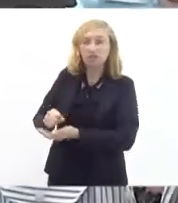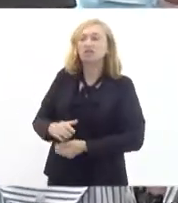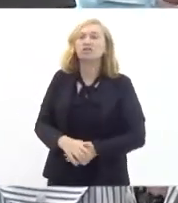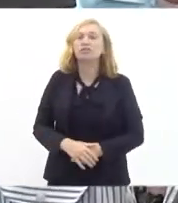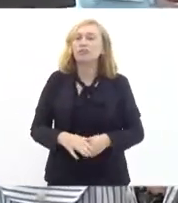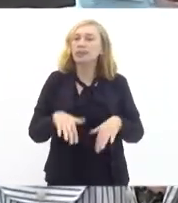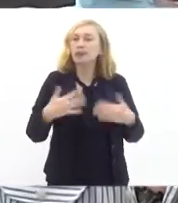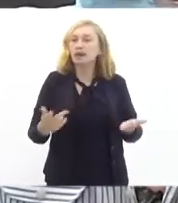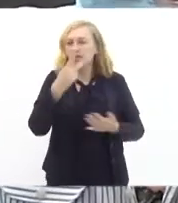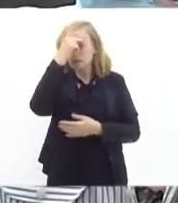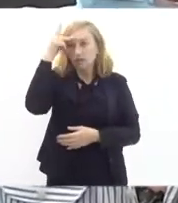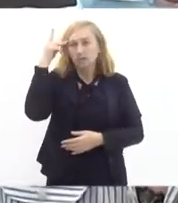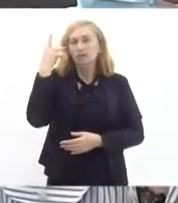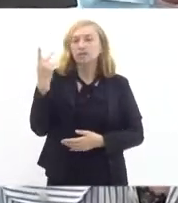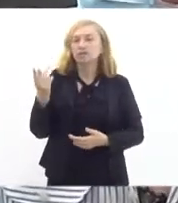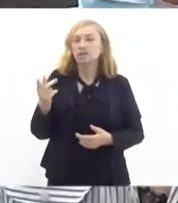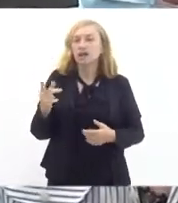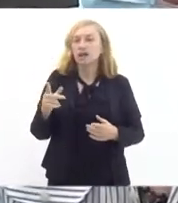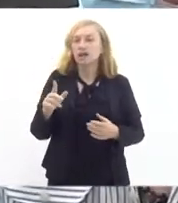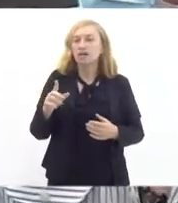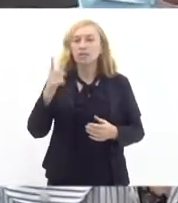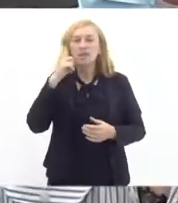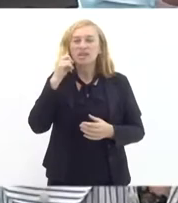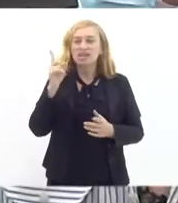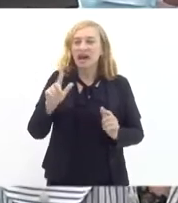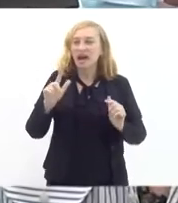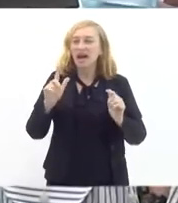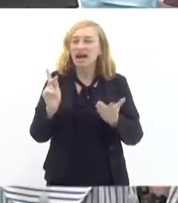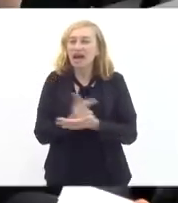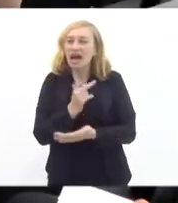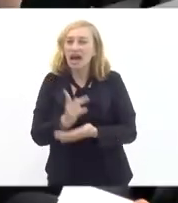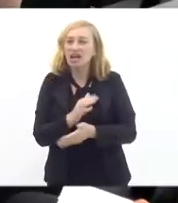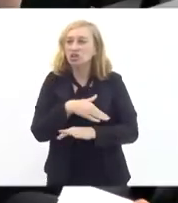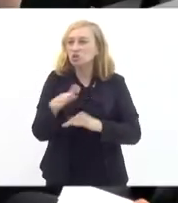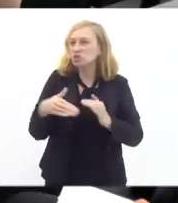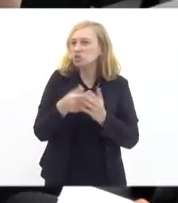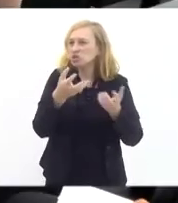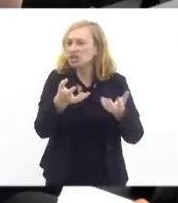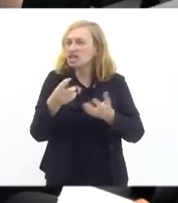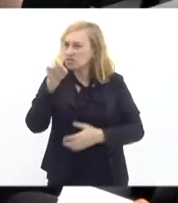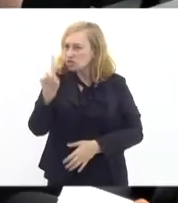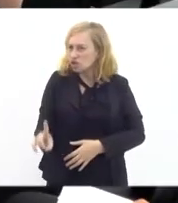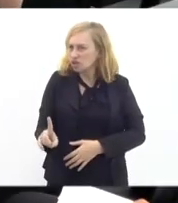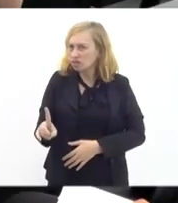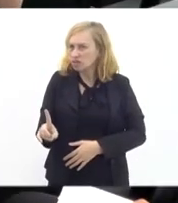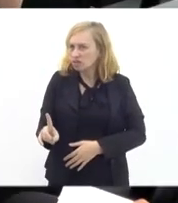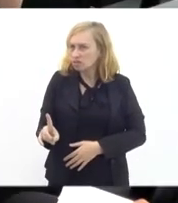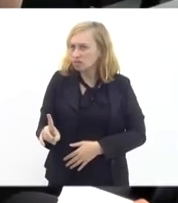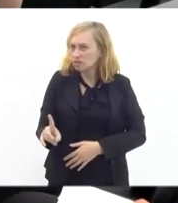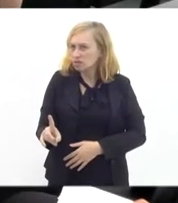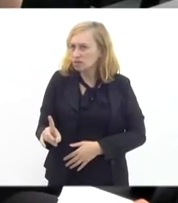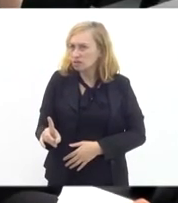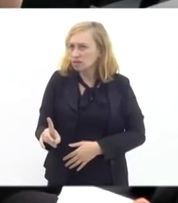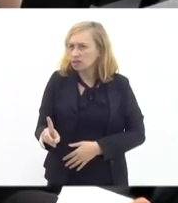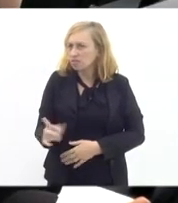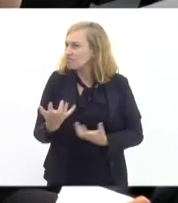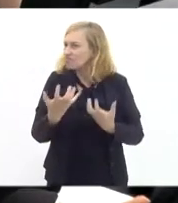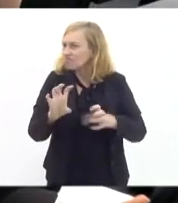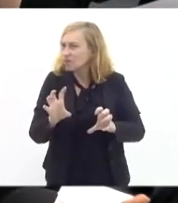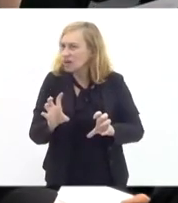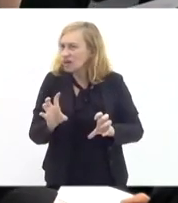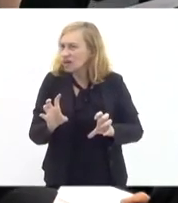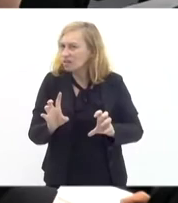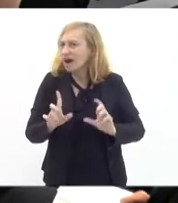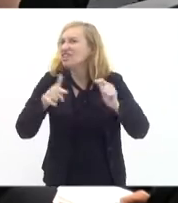Então, as pessoas têm um péssimo hábito de todos nós queremos direitos, mas não queremos